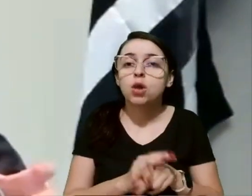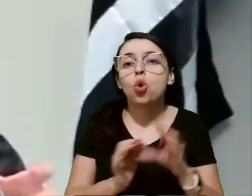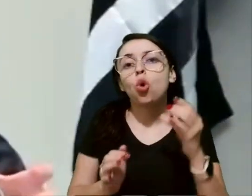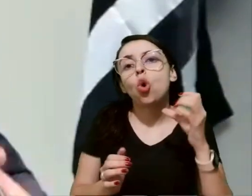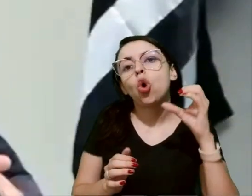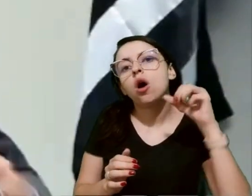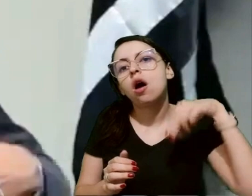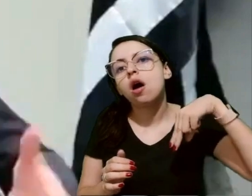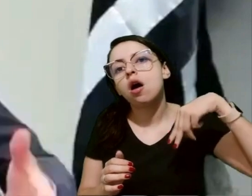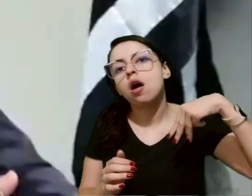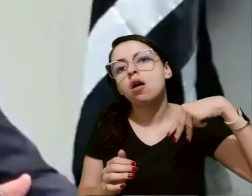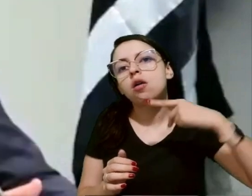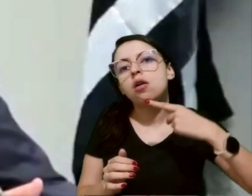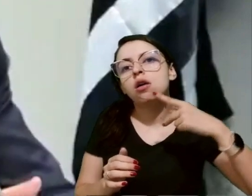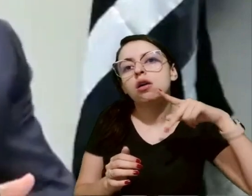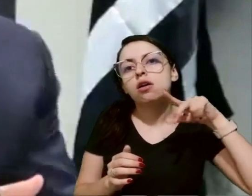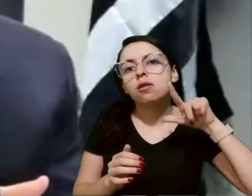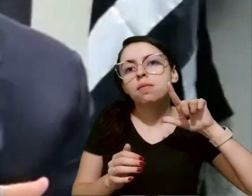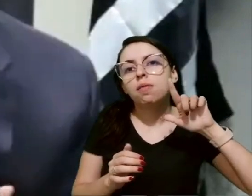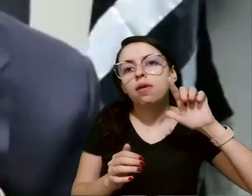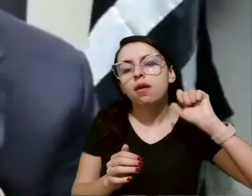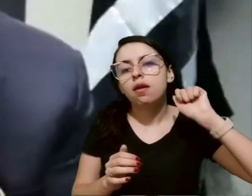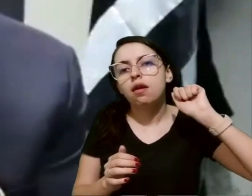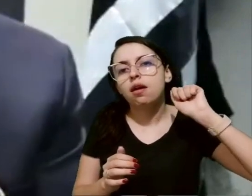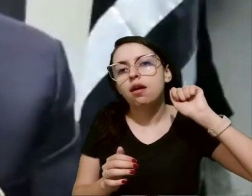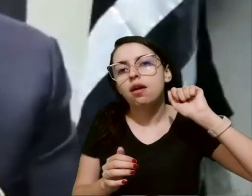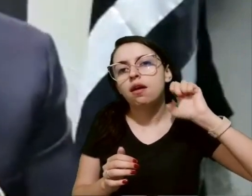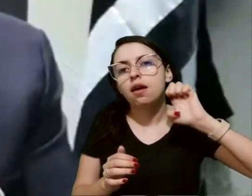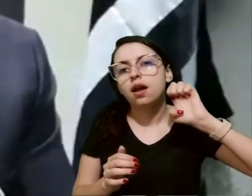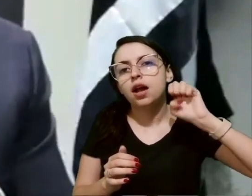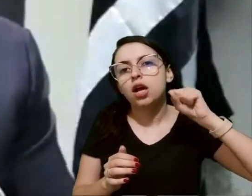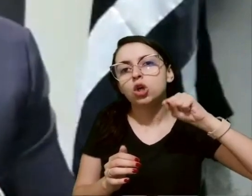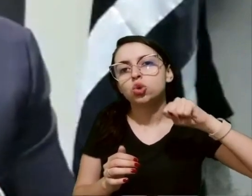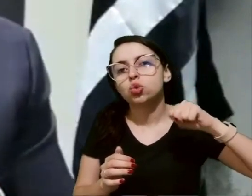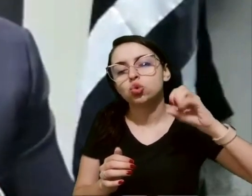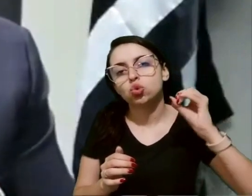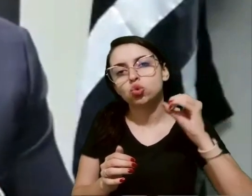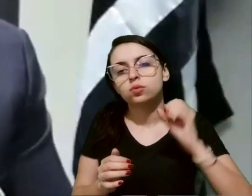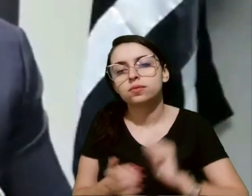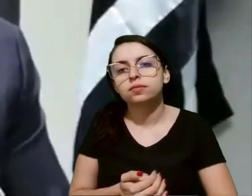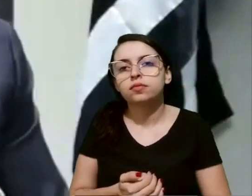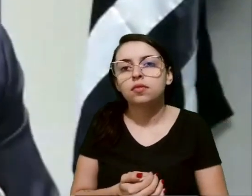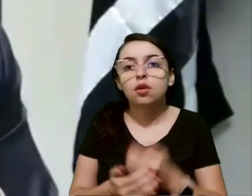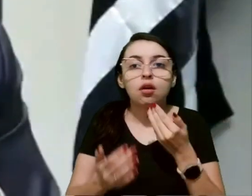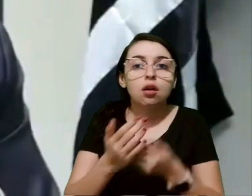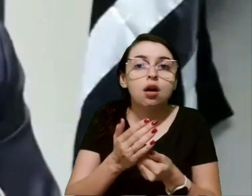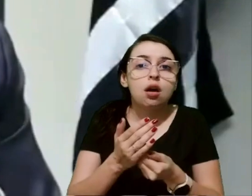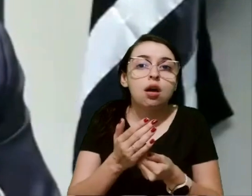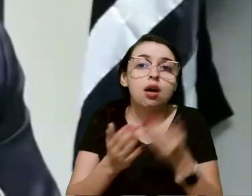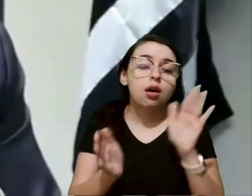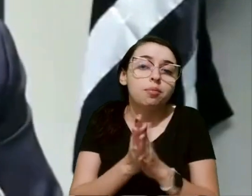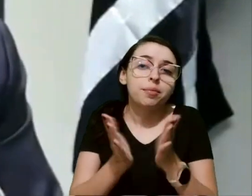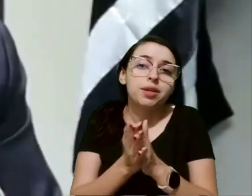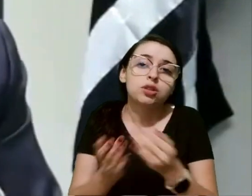complexos, mesmo quando comparados com os demais processos. Então, assim, uma falência, né, por exemplo, como a do Banco